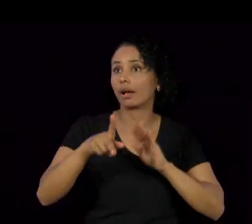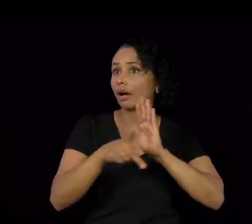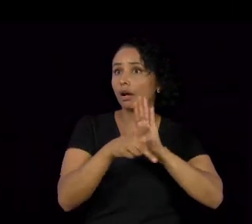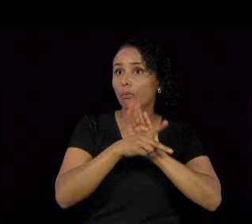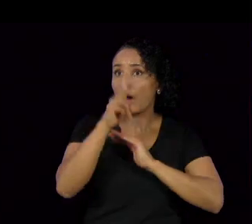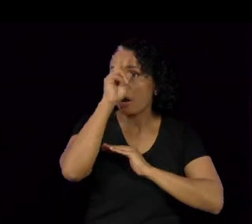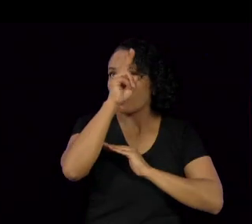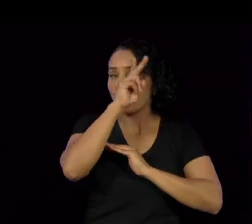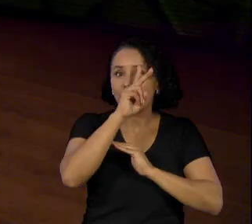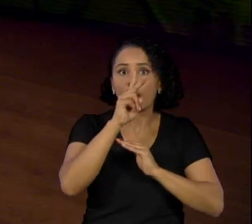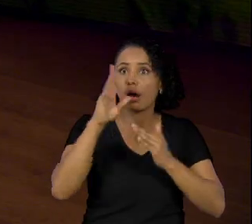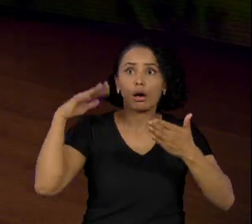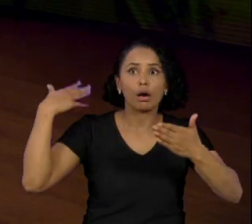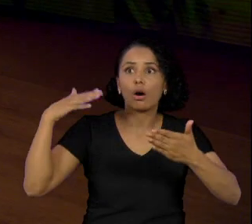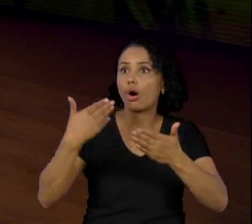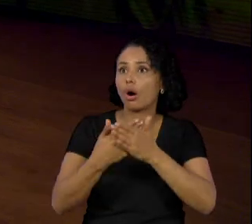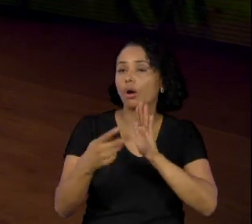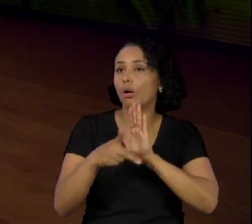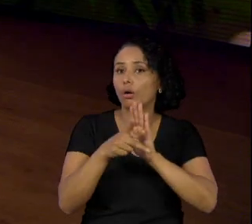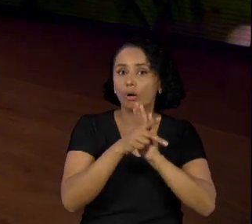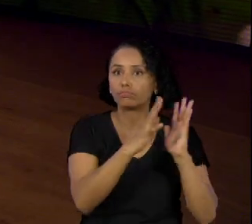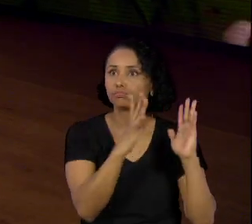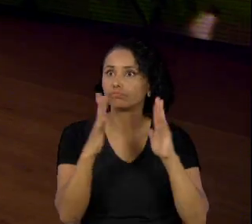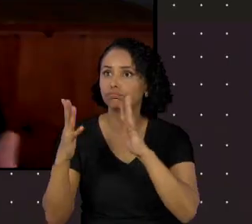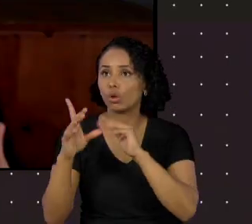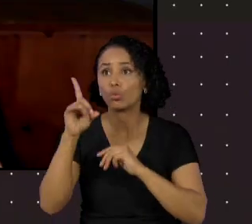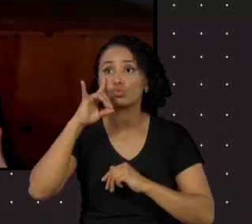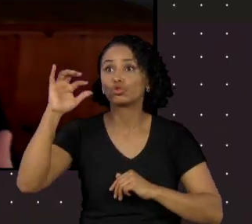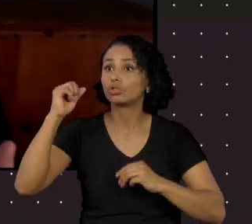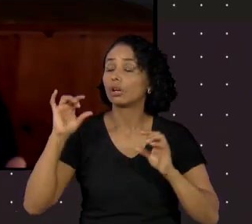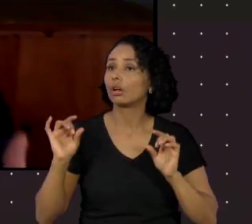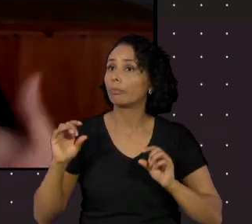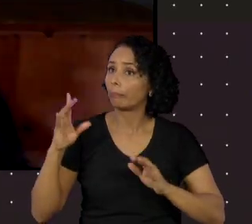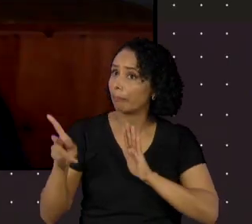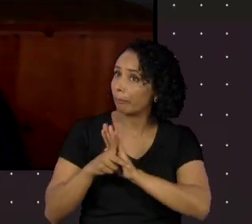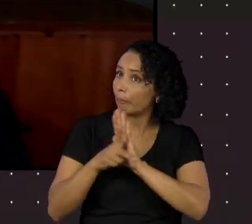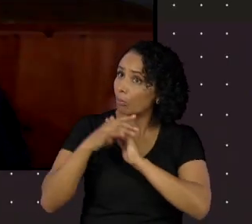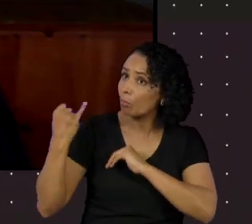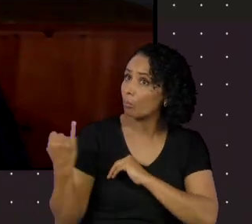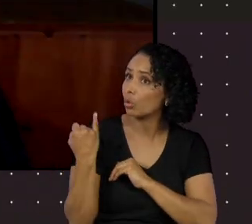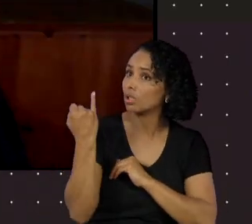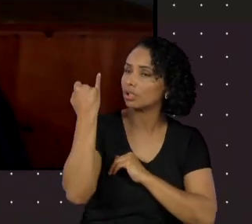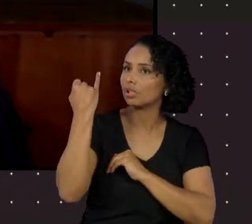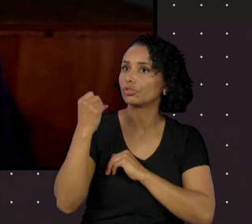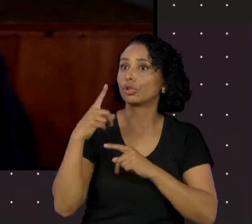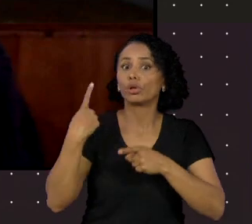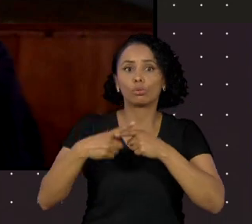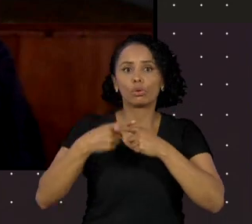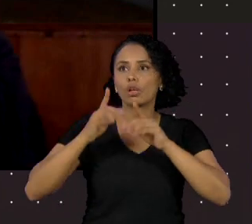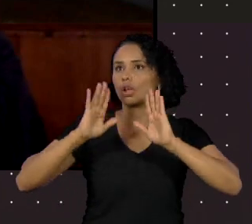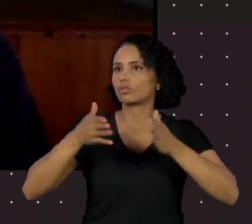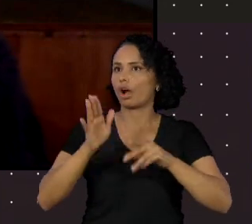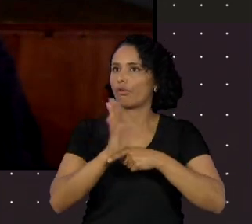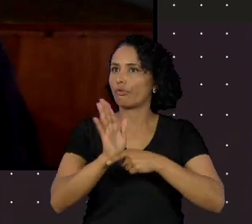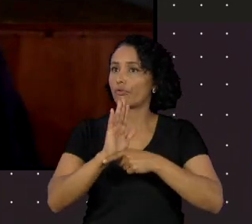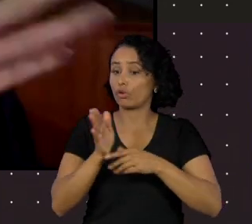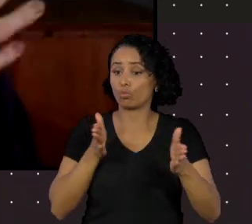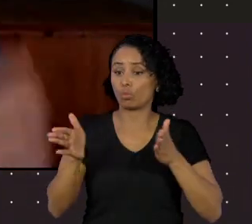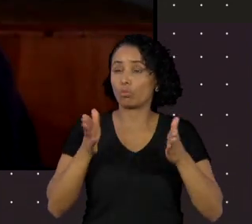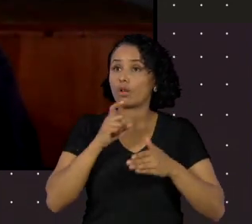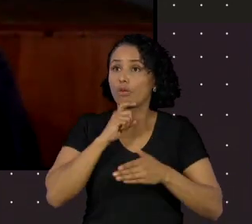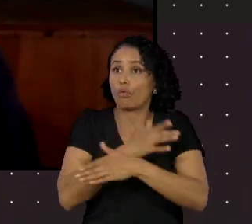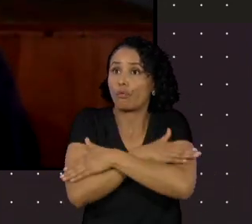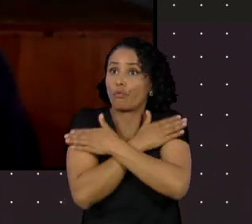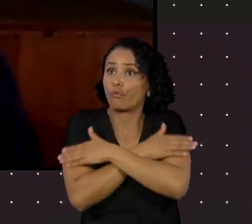Assim, com uma data muito marcante, porque a gente tem o filme se passando no inverno, a gente passando